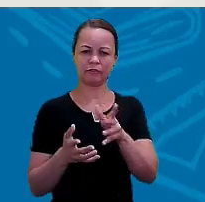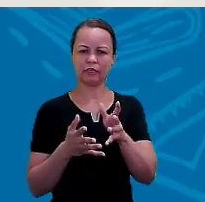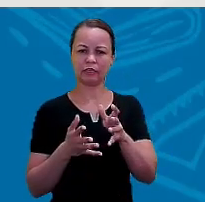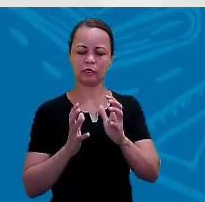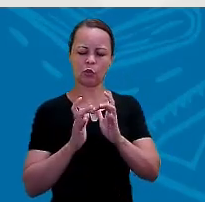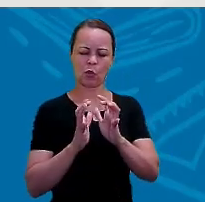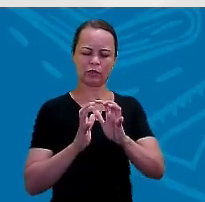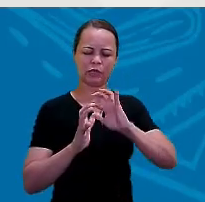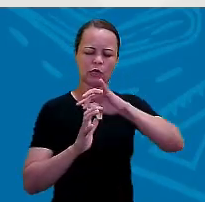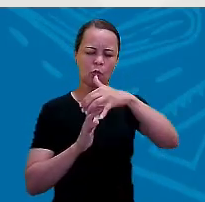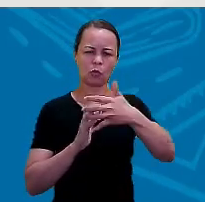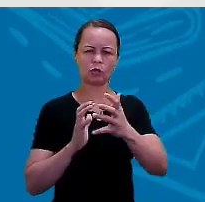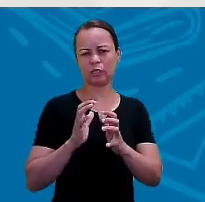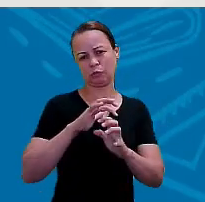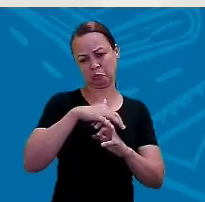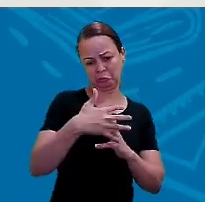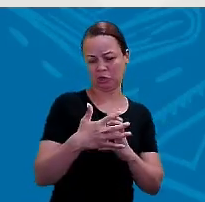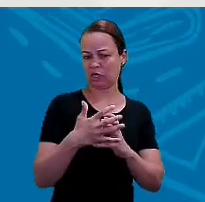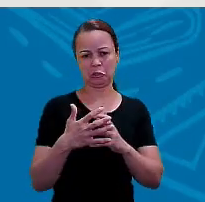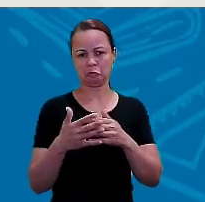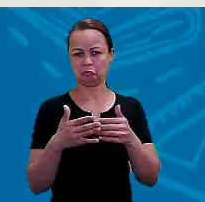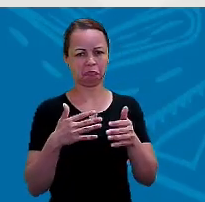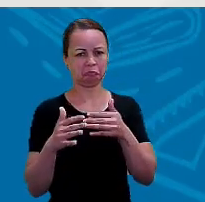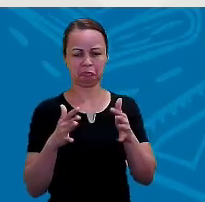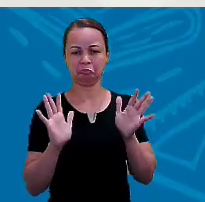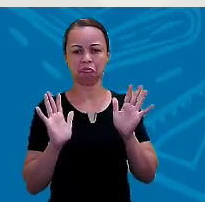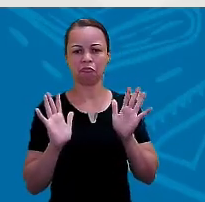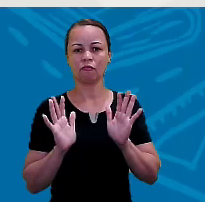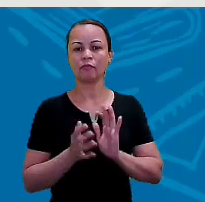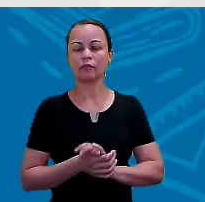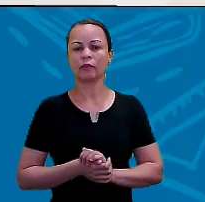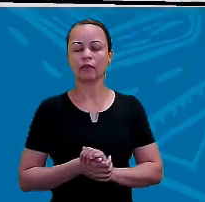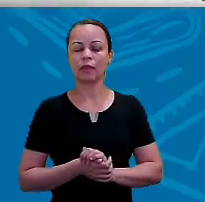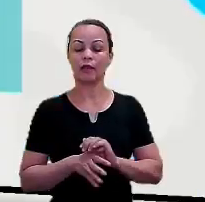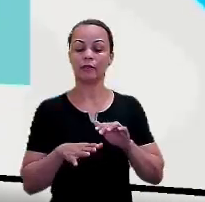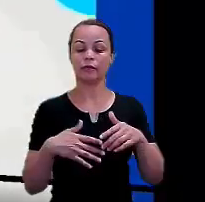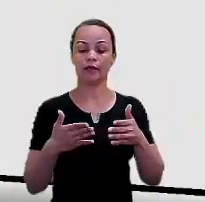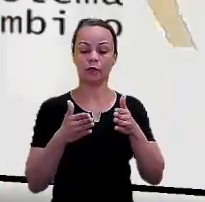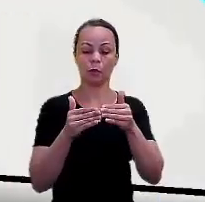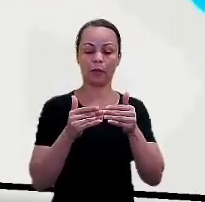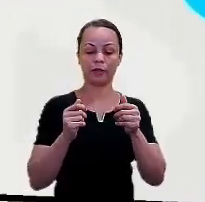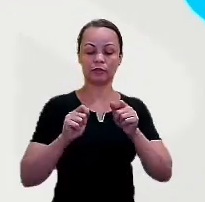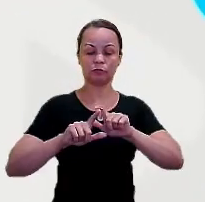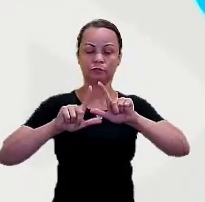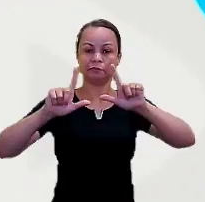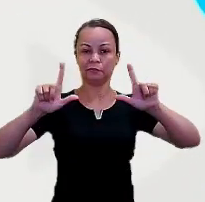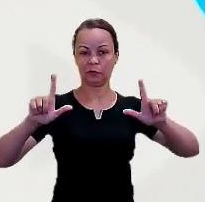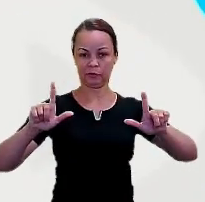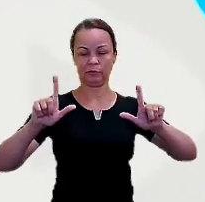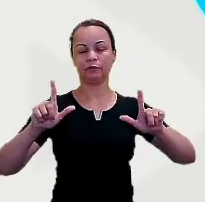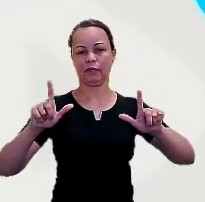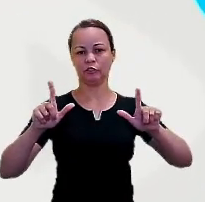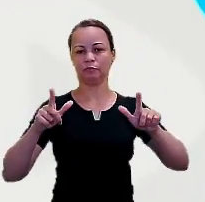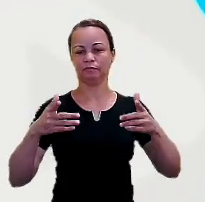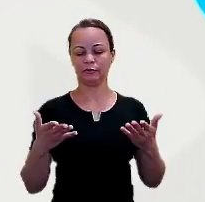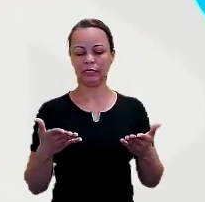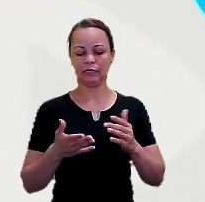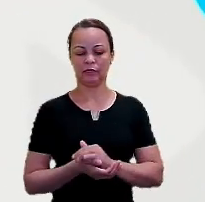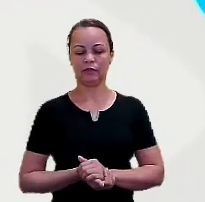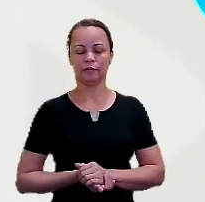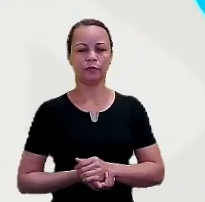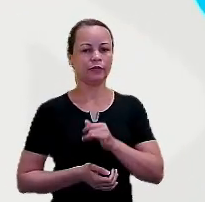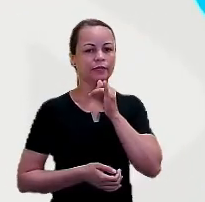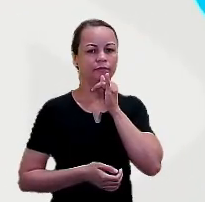não necessariamente o lado direito ou o lado esquerdo. E aí eu vou pedir para a produção justamente abrir a nossa próxima imagem. Se eu fosse falar, por